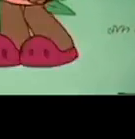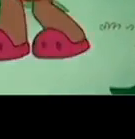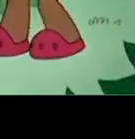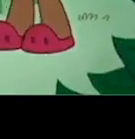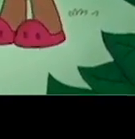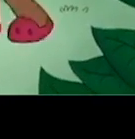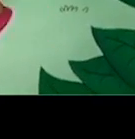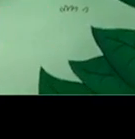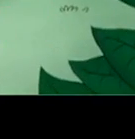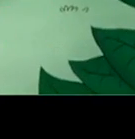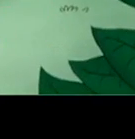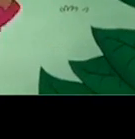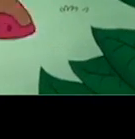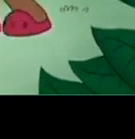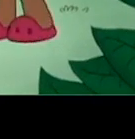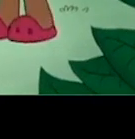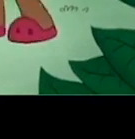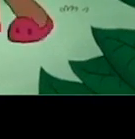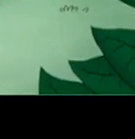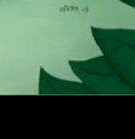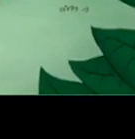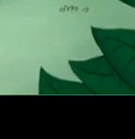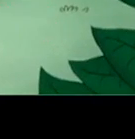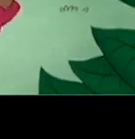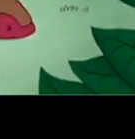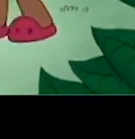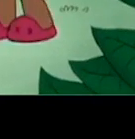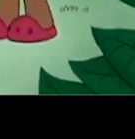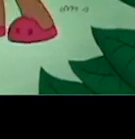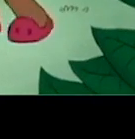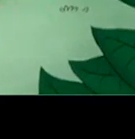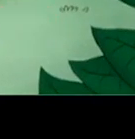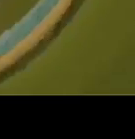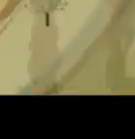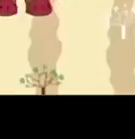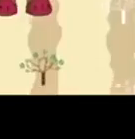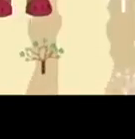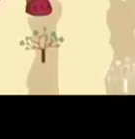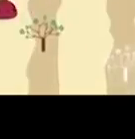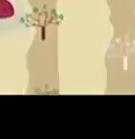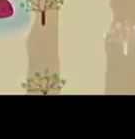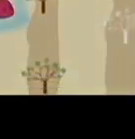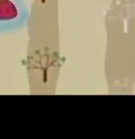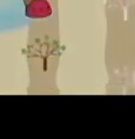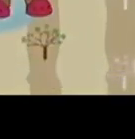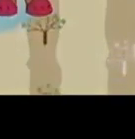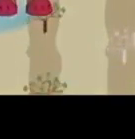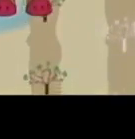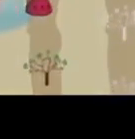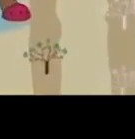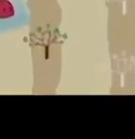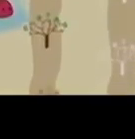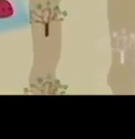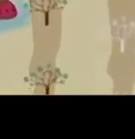vamos conhecer? No tempo voar, voar, voar.